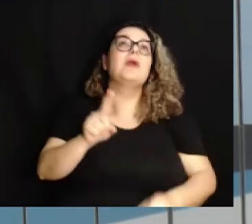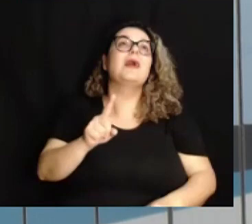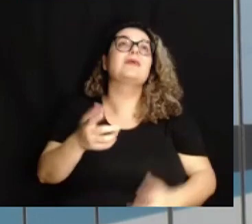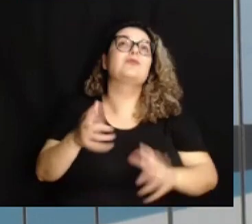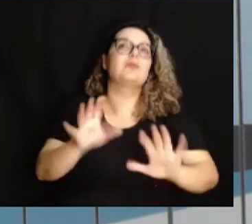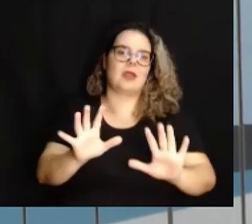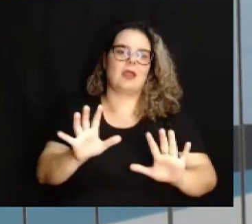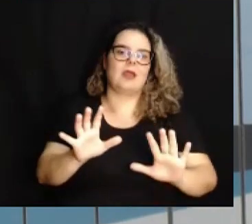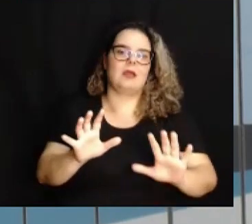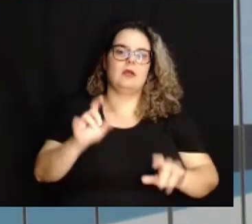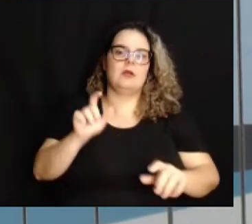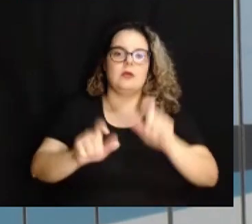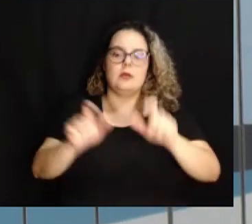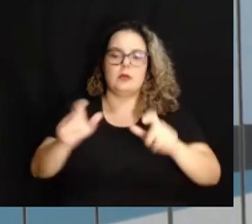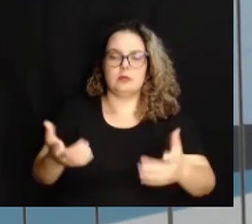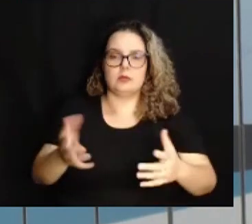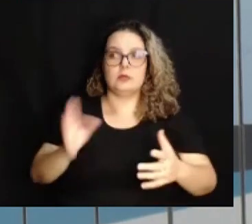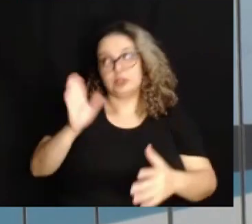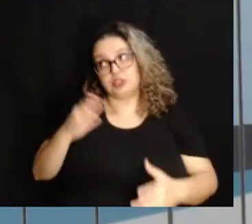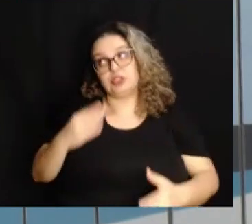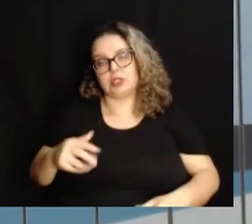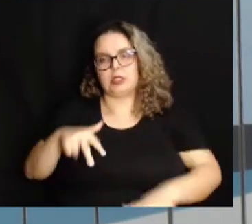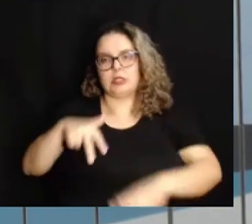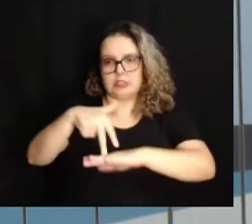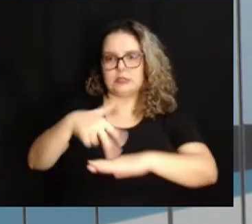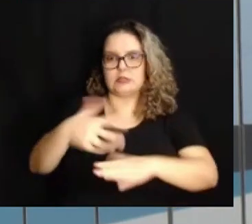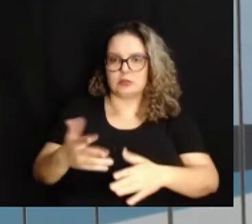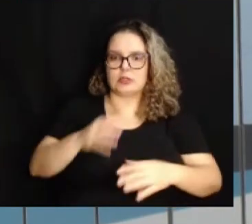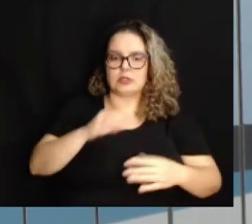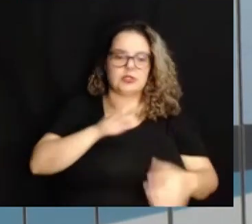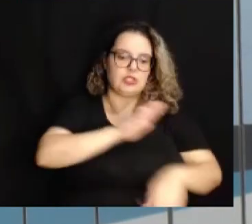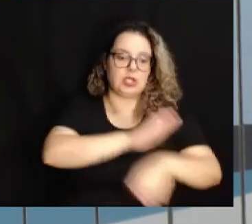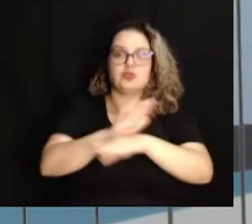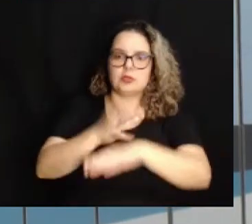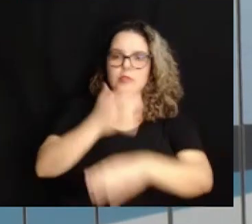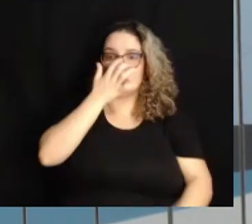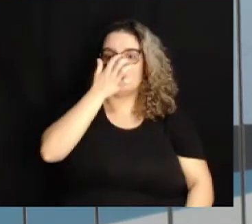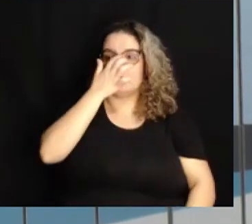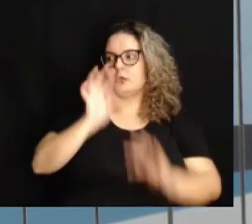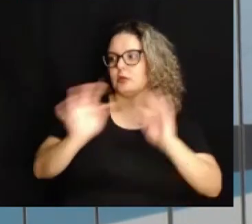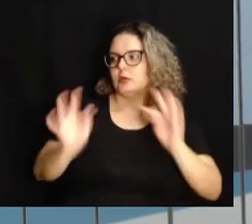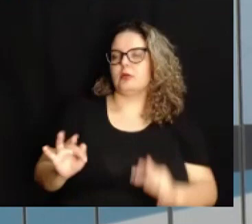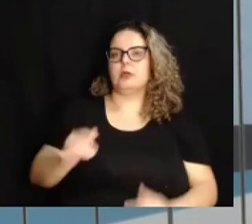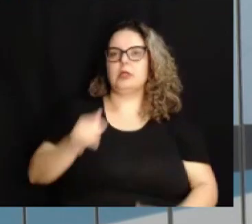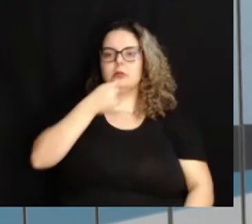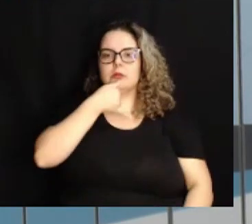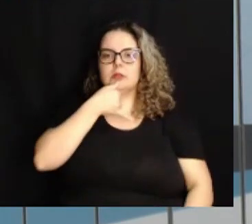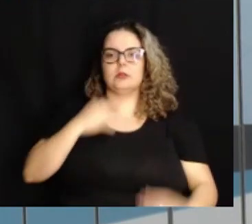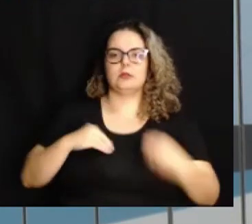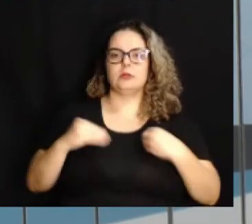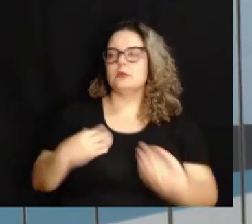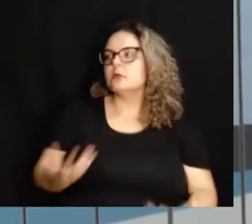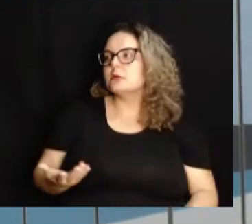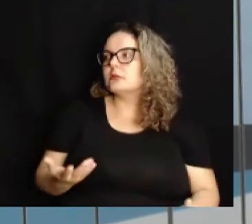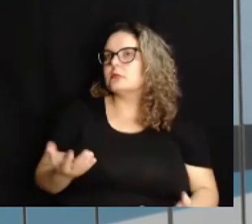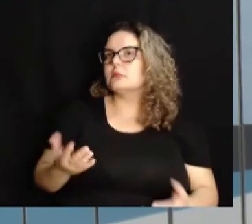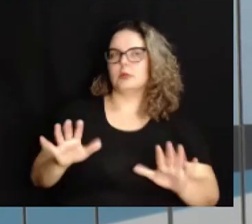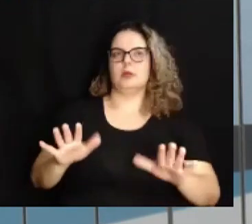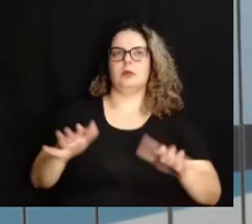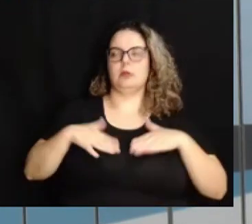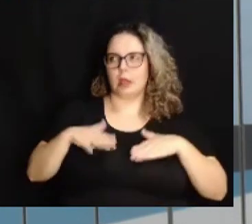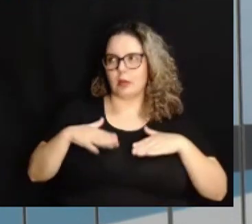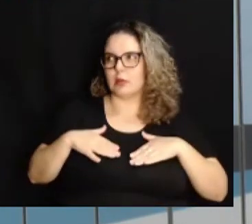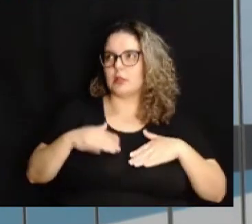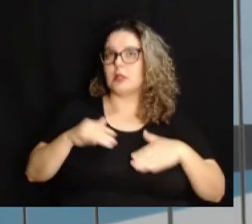estão nesse lugar, né? Mas é aquilo, tô feliz, tô triste, tô ansioso, acabou. Não, mas peraí, o que é essa tristeza? Vamos tentar